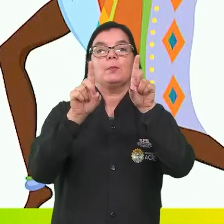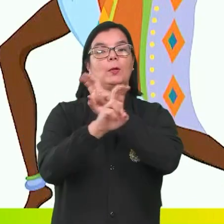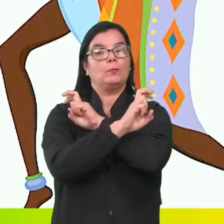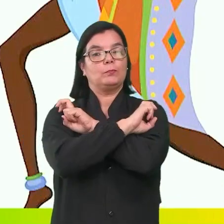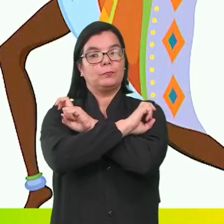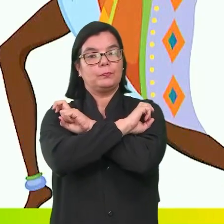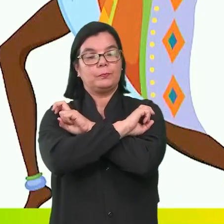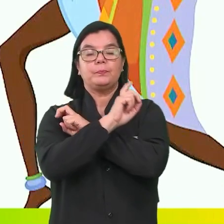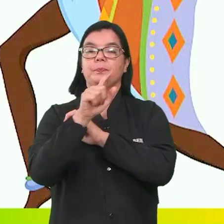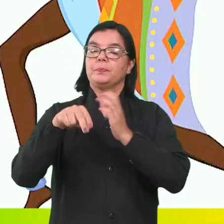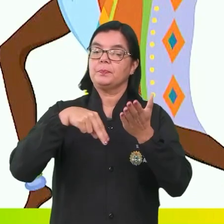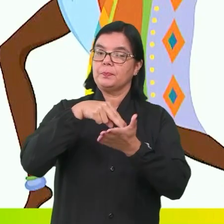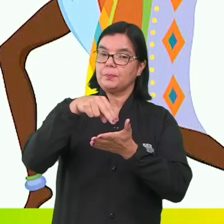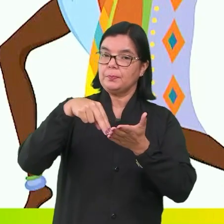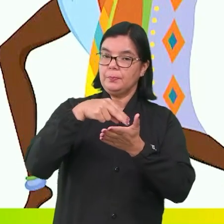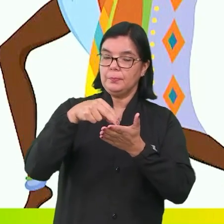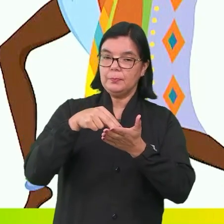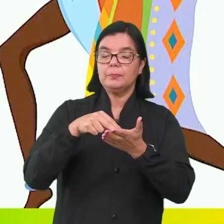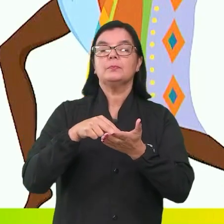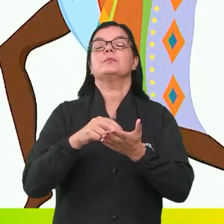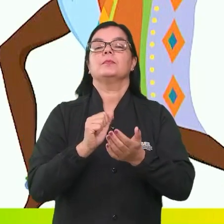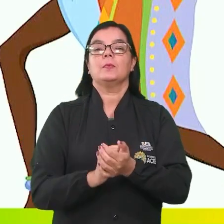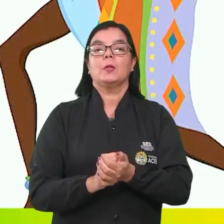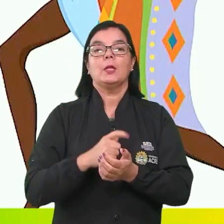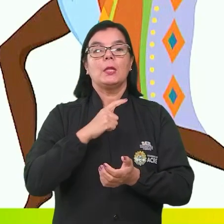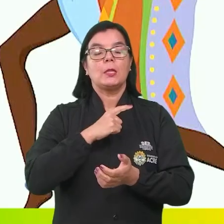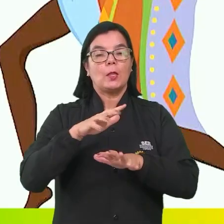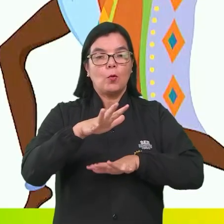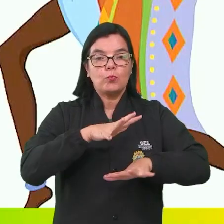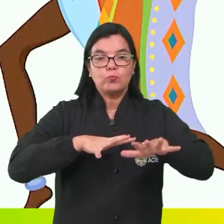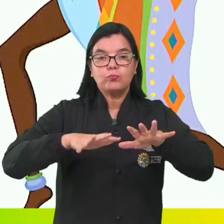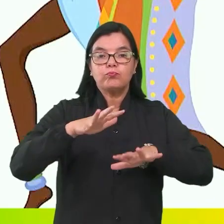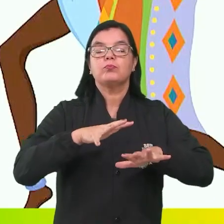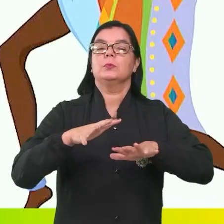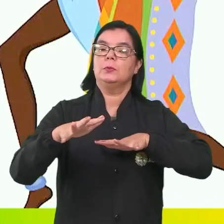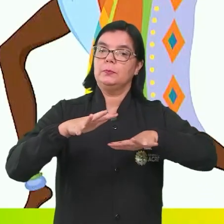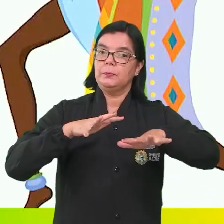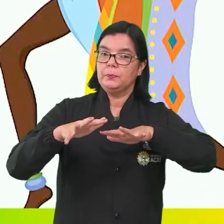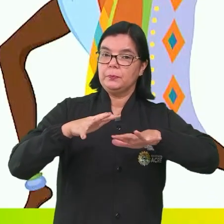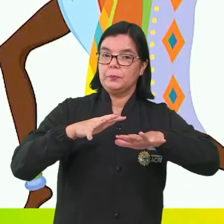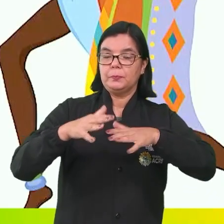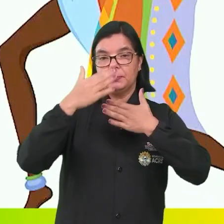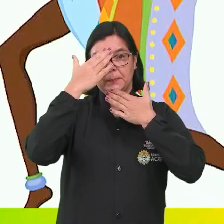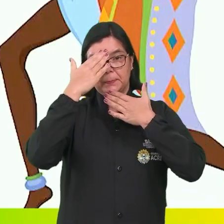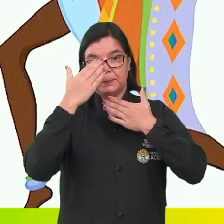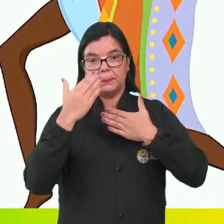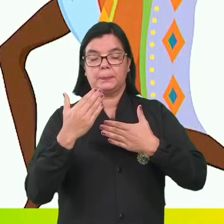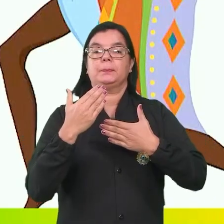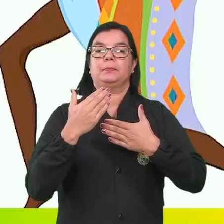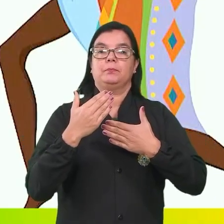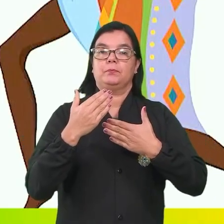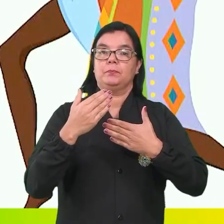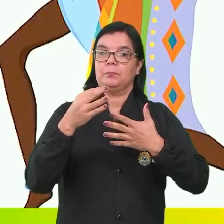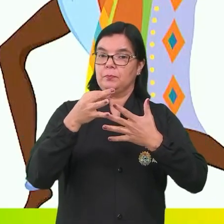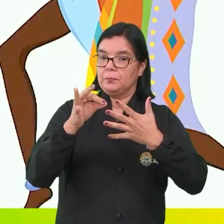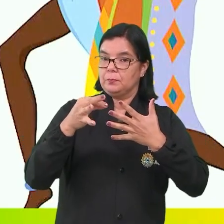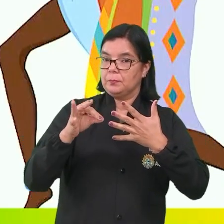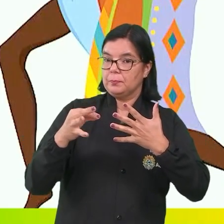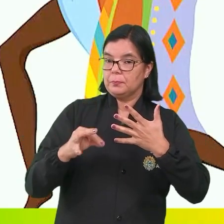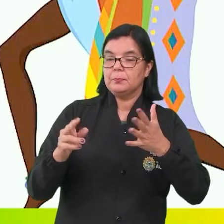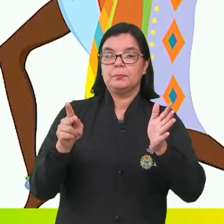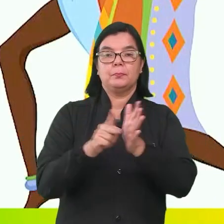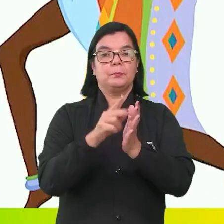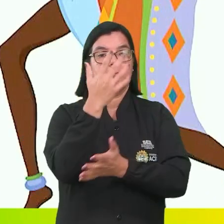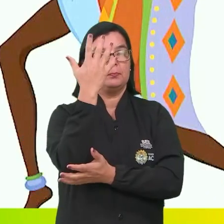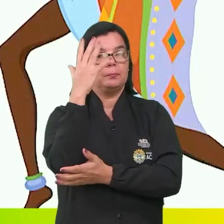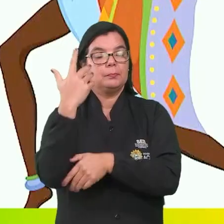dança ritualística em que as pessoas se movimentam em agradecimento aos elementos da natureza, como